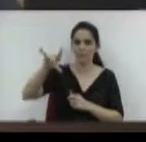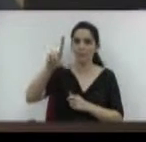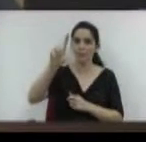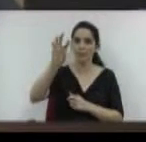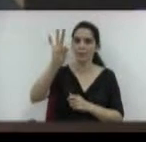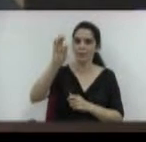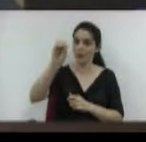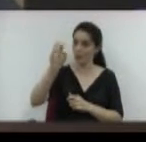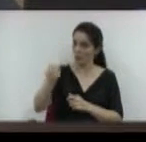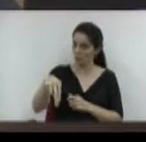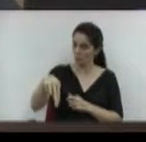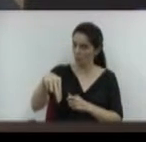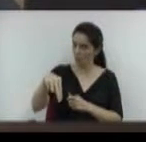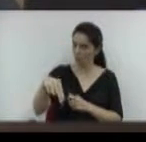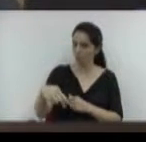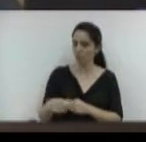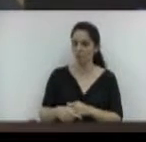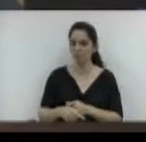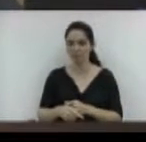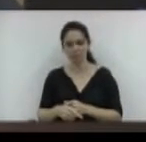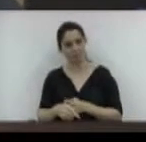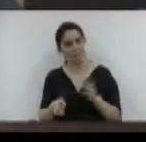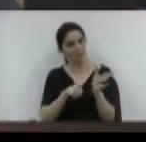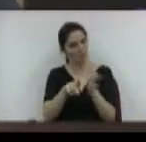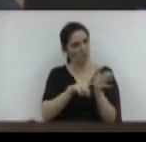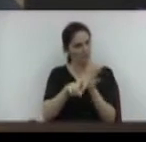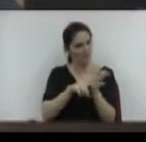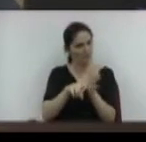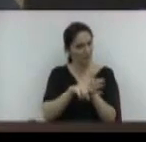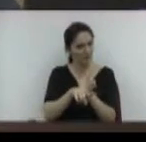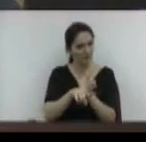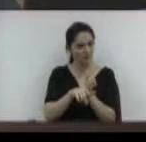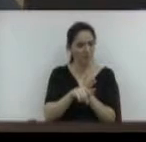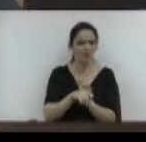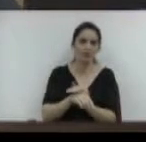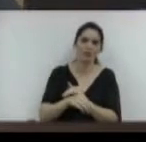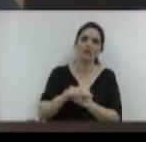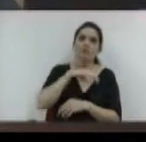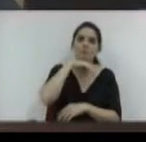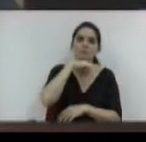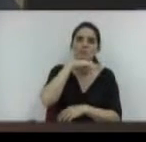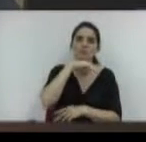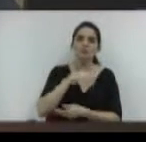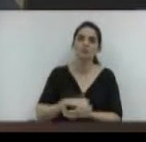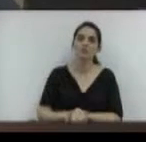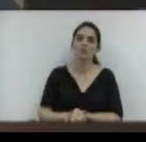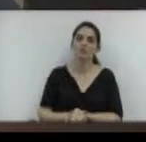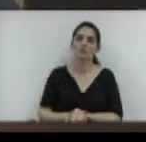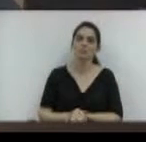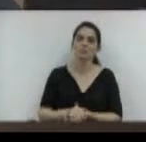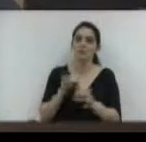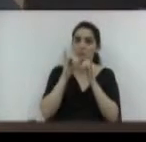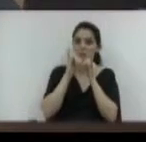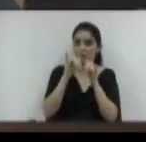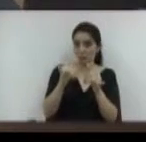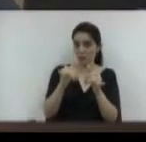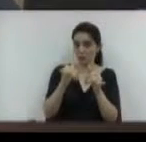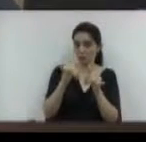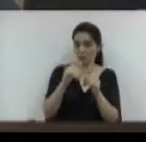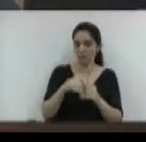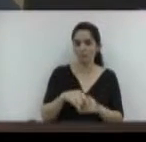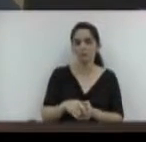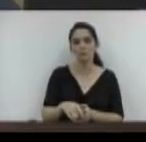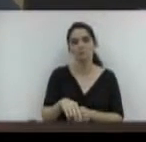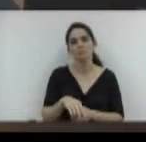querer investigar o Tigrão. Fiquei muito preocupado mesmo. E eu quero deixar até no ar para ele que eu sou